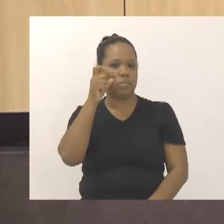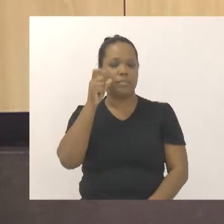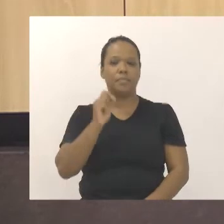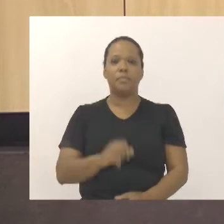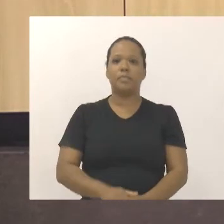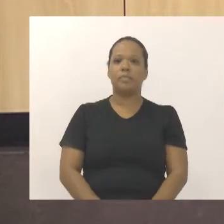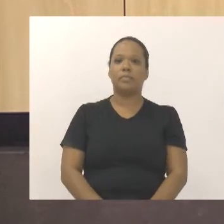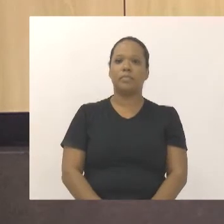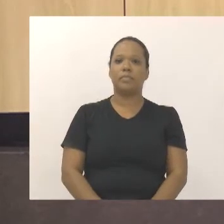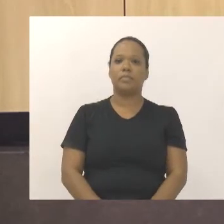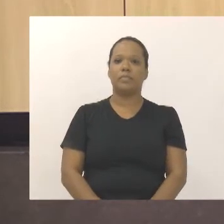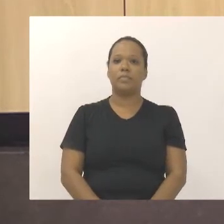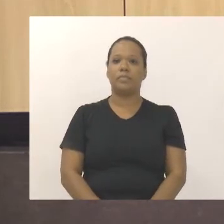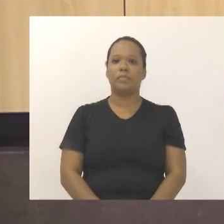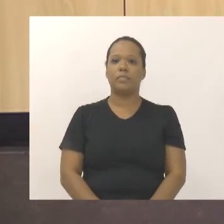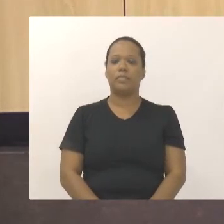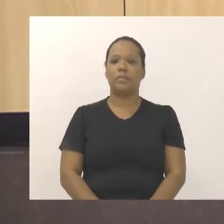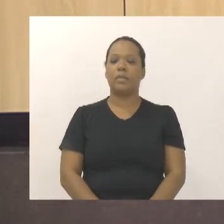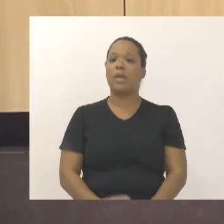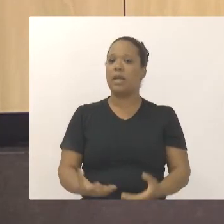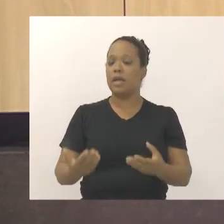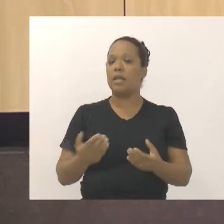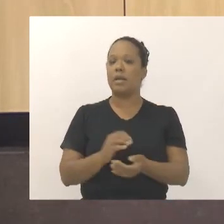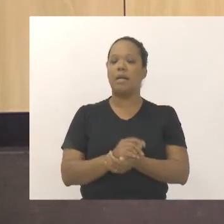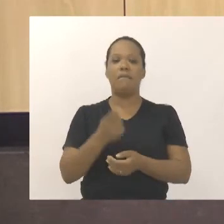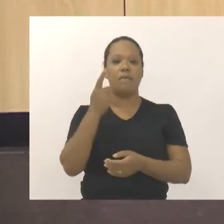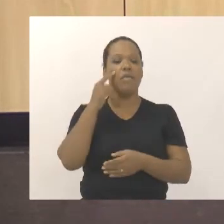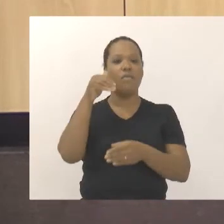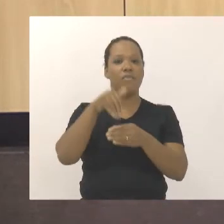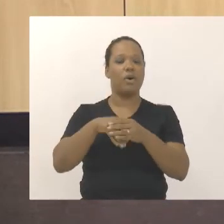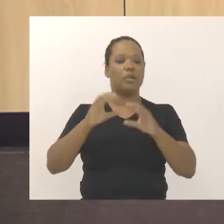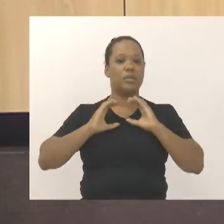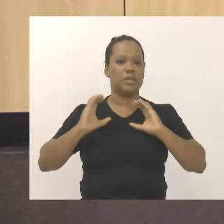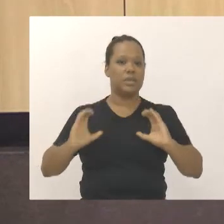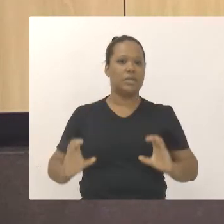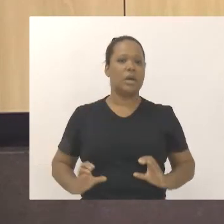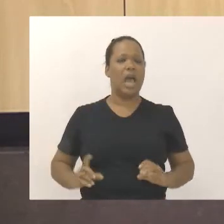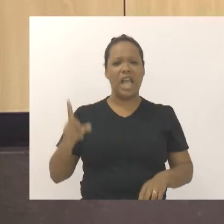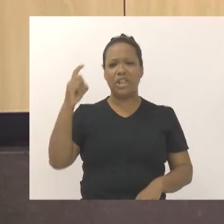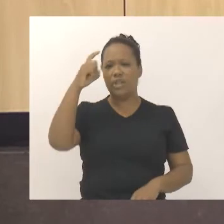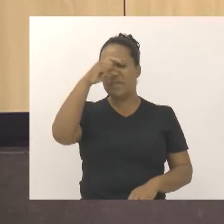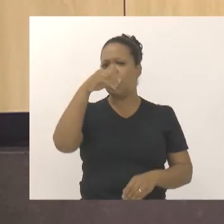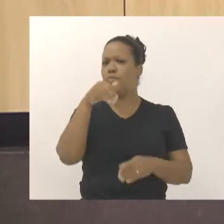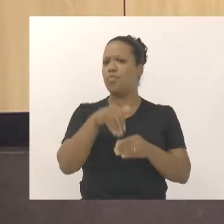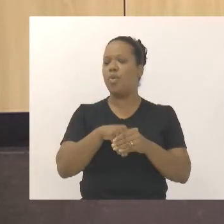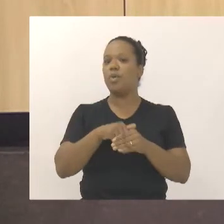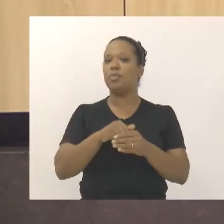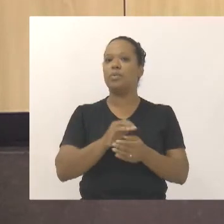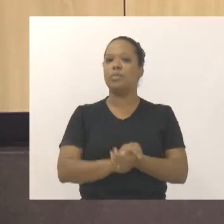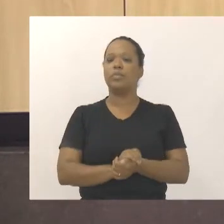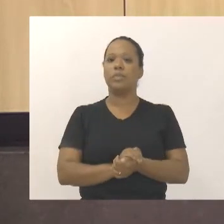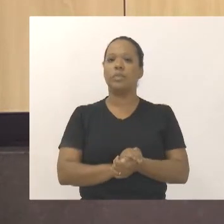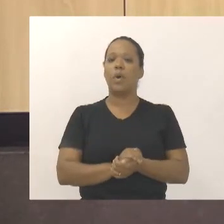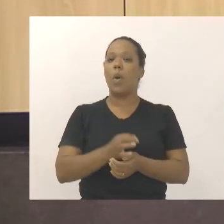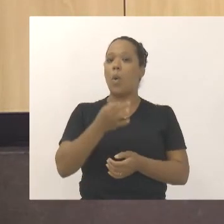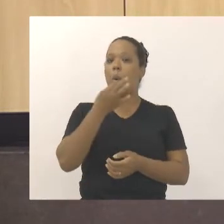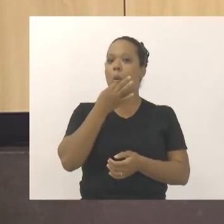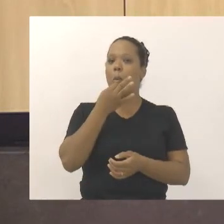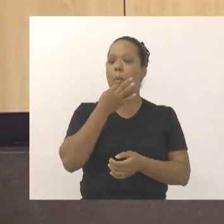tentei aqui abrir o voto a cidadão para tentar colher alguma coisa também, porque é um voto difícil, mas com a